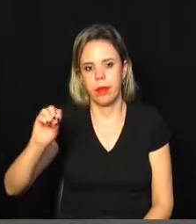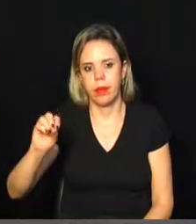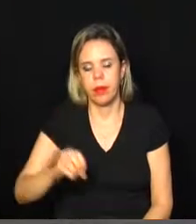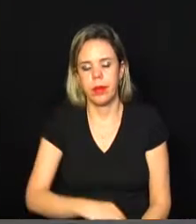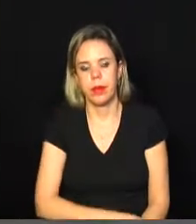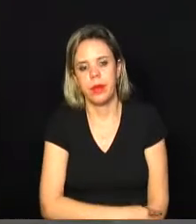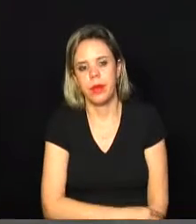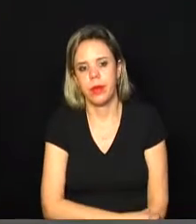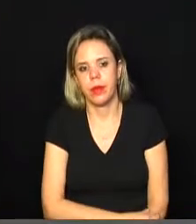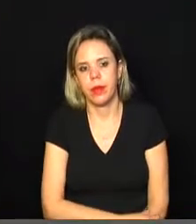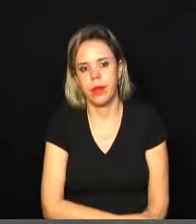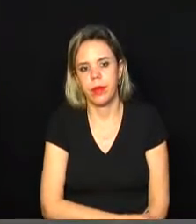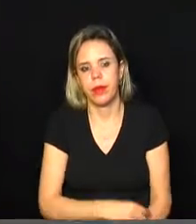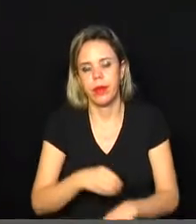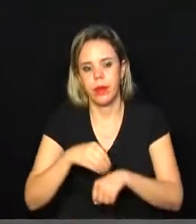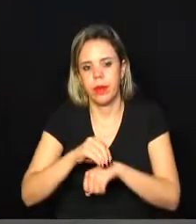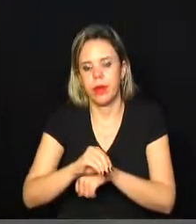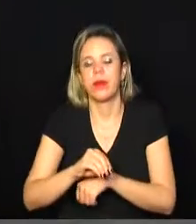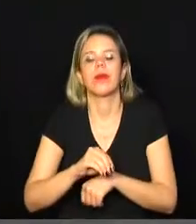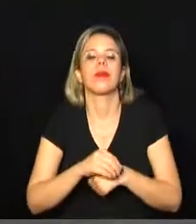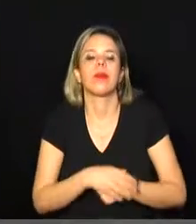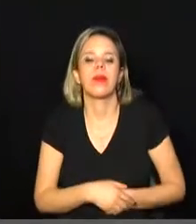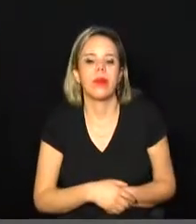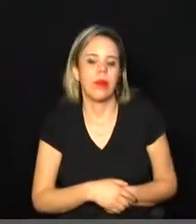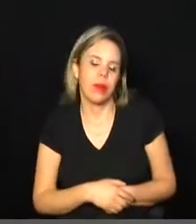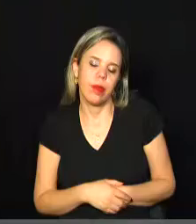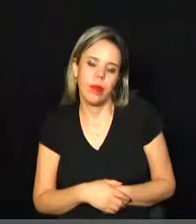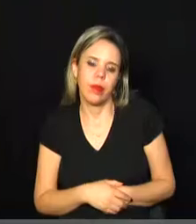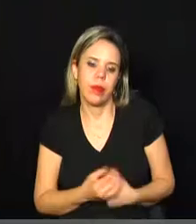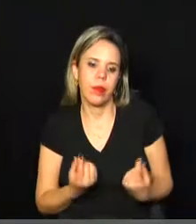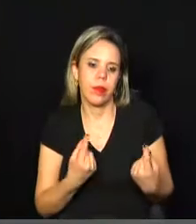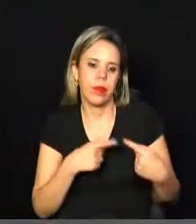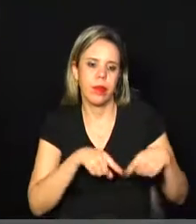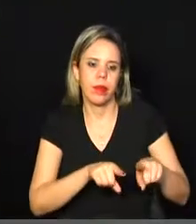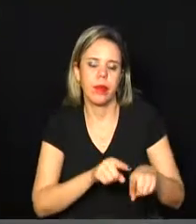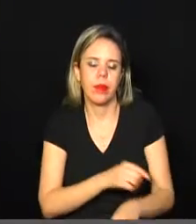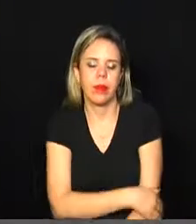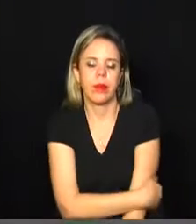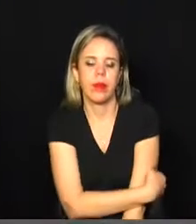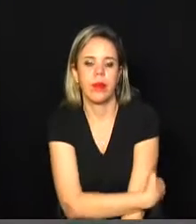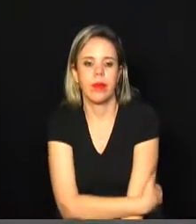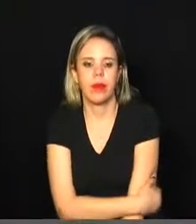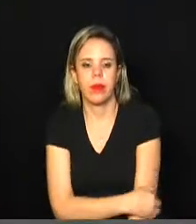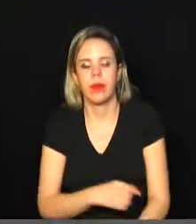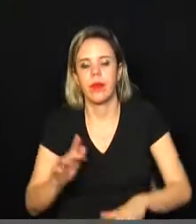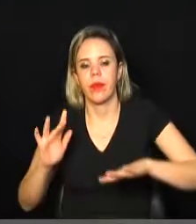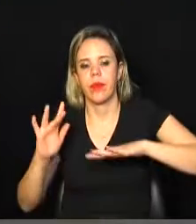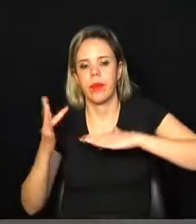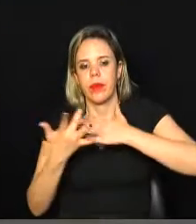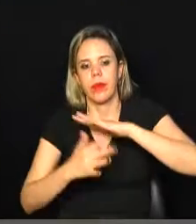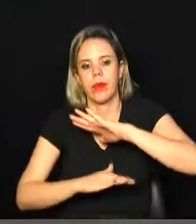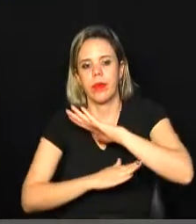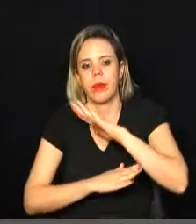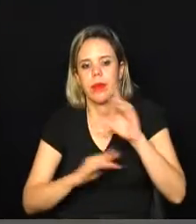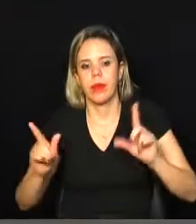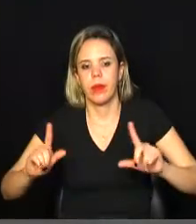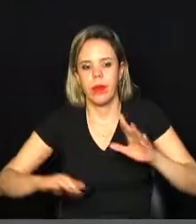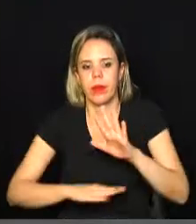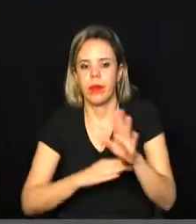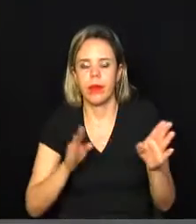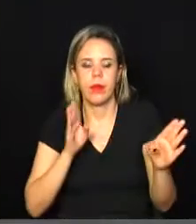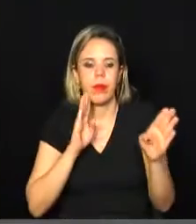fibra com recorret transmissão simultânea nas fanpages da câmara TV Câmara